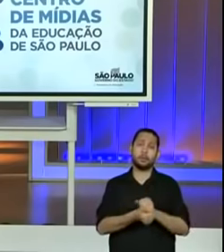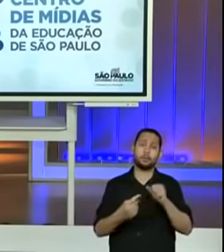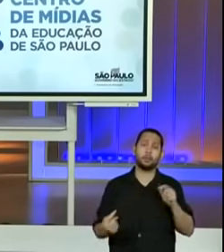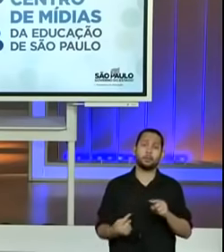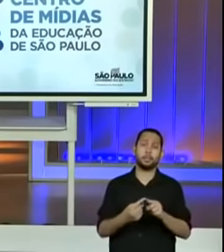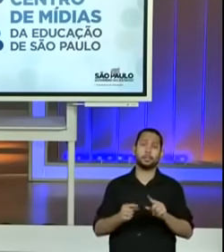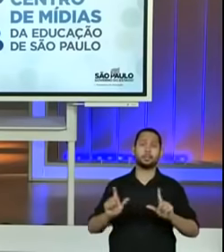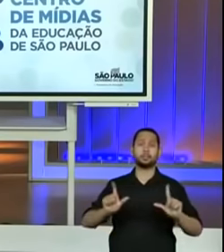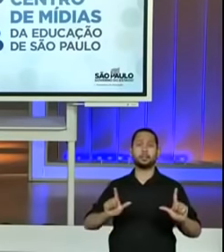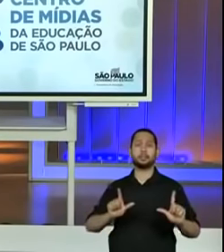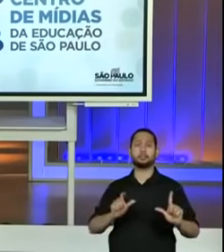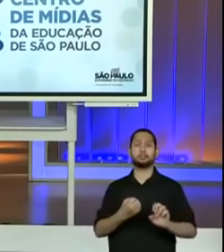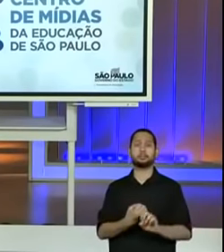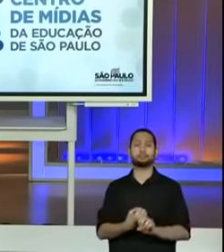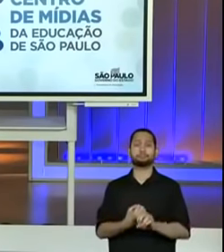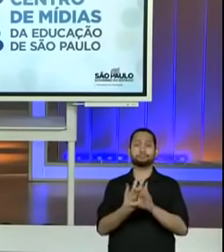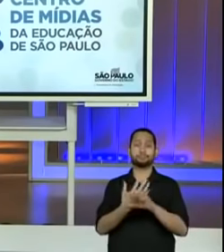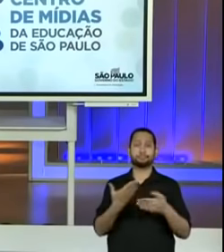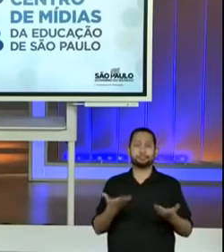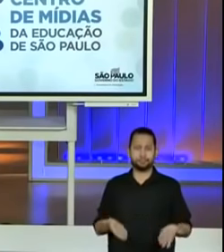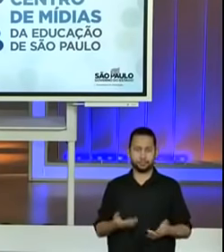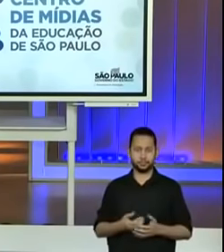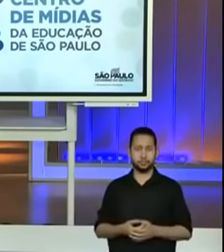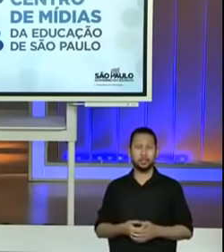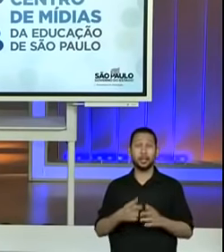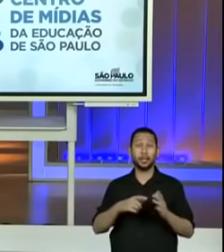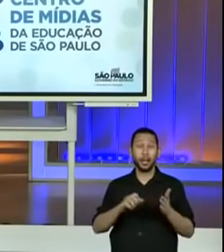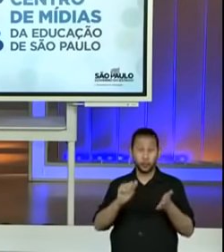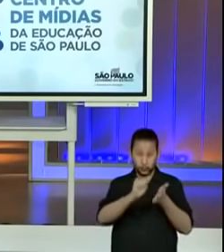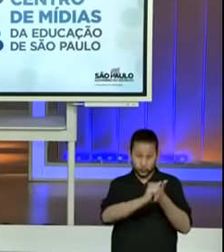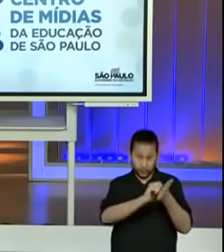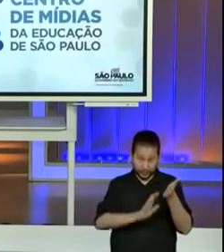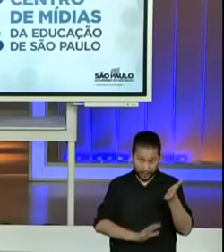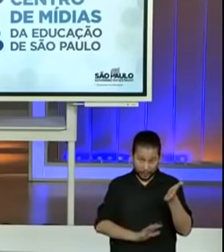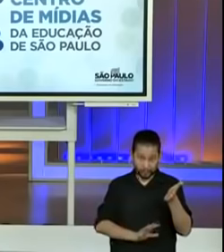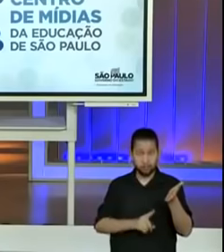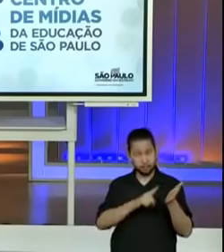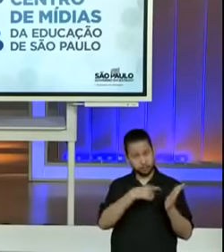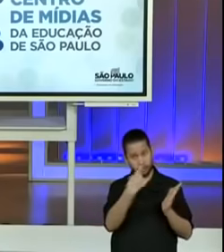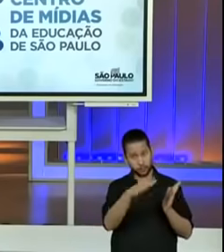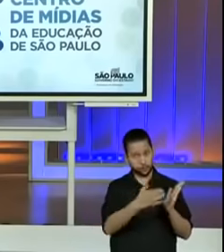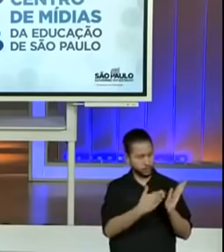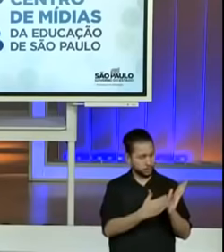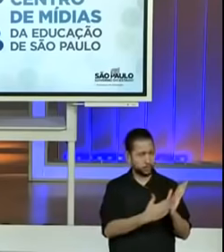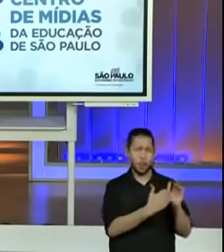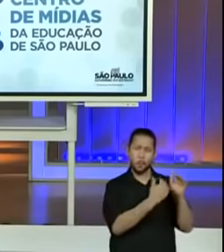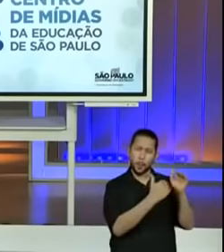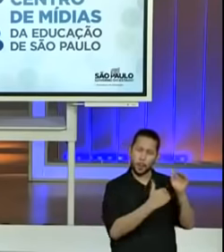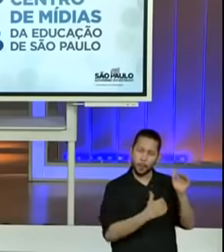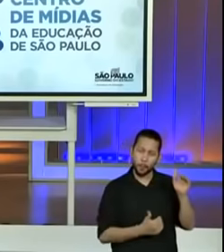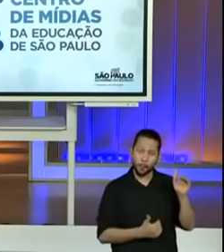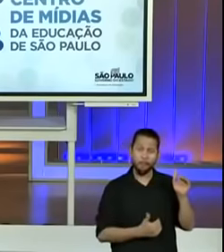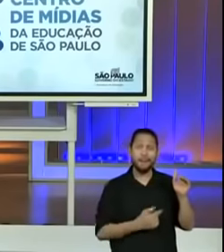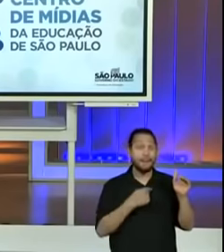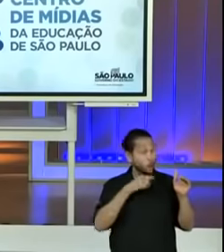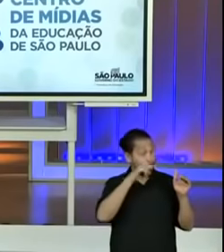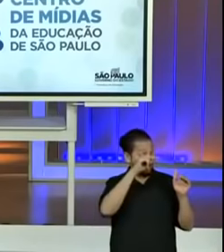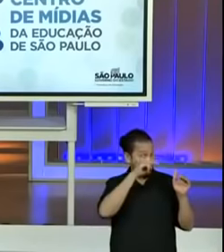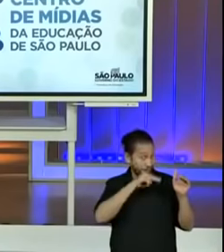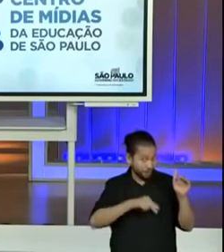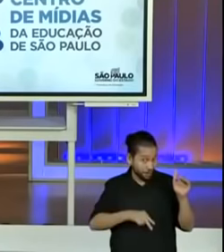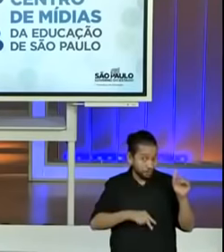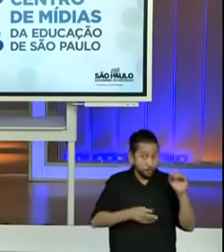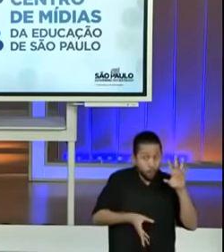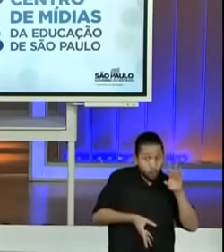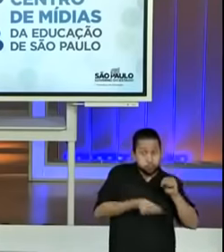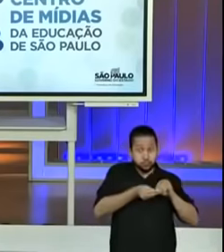Então, muitas das vezes, eu não trago a atividade na íntegra, do mesmo jeitinho que está no EMAI. Eu me baseio no EMAI